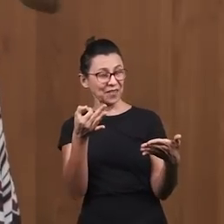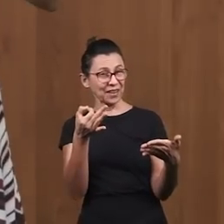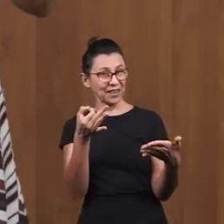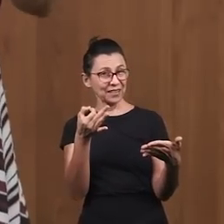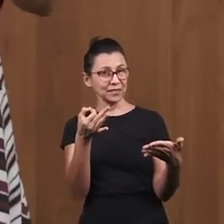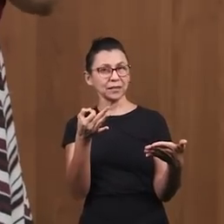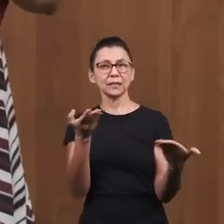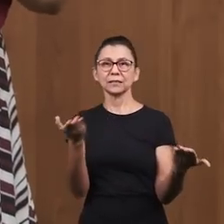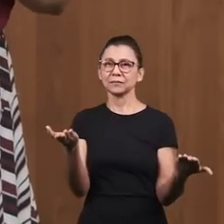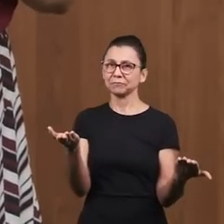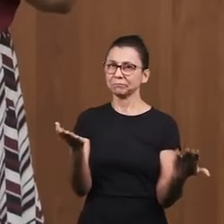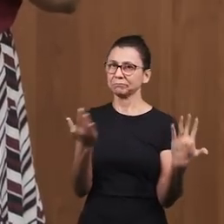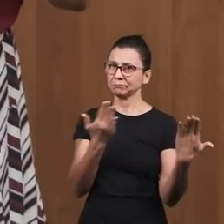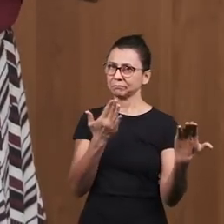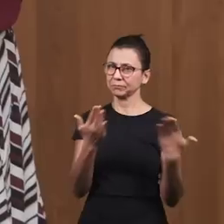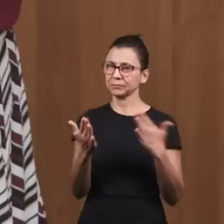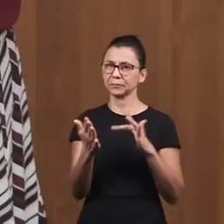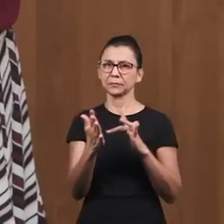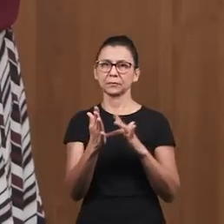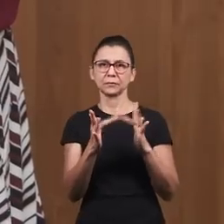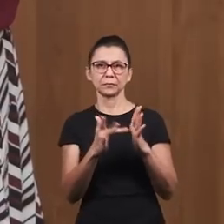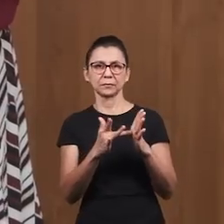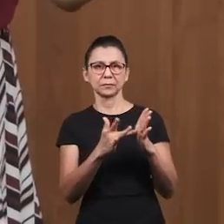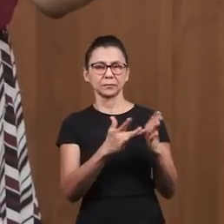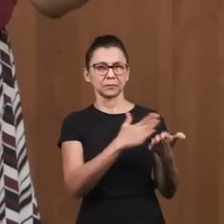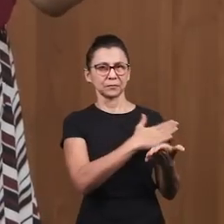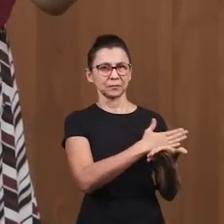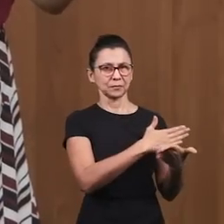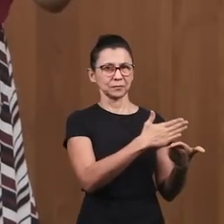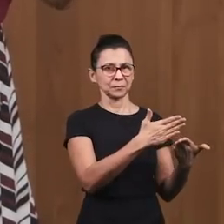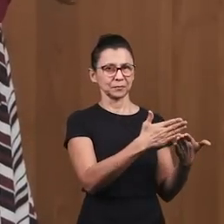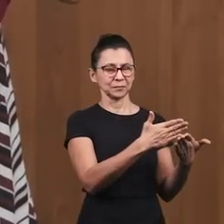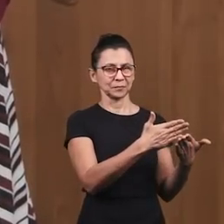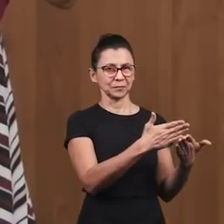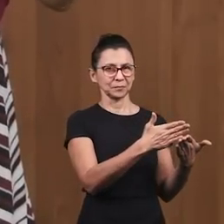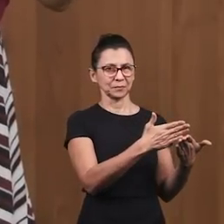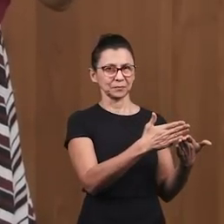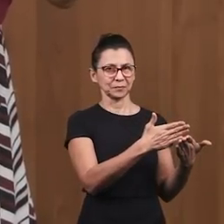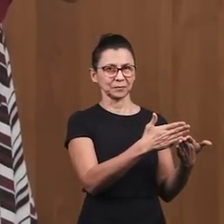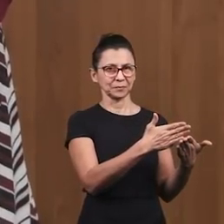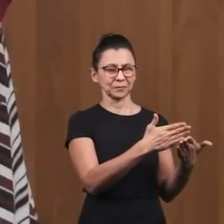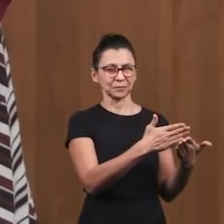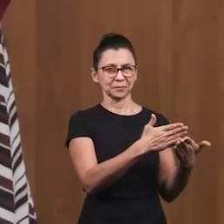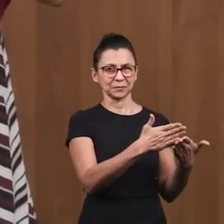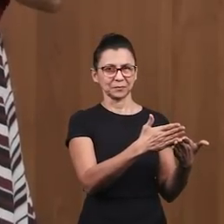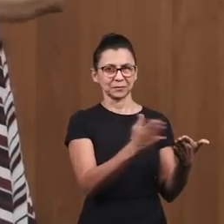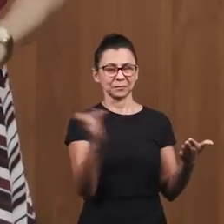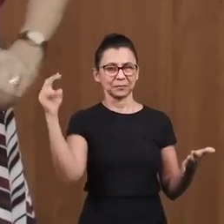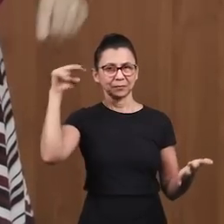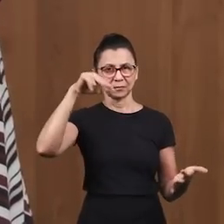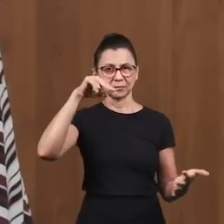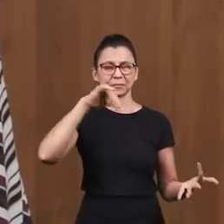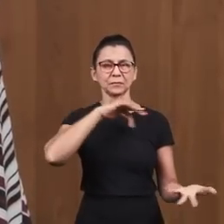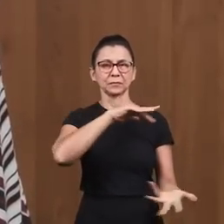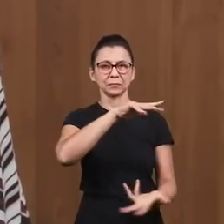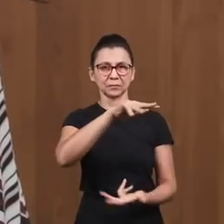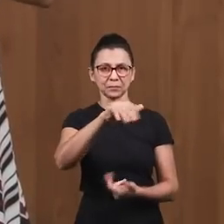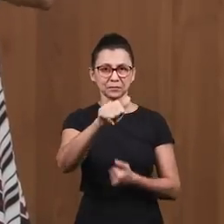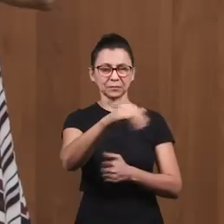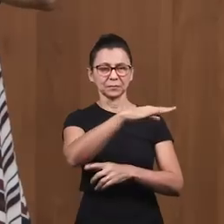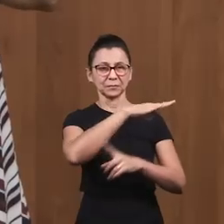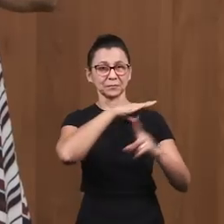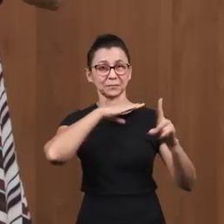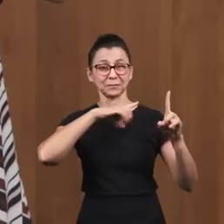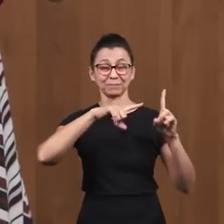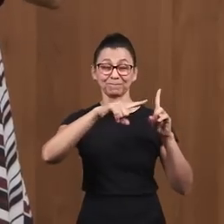arte. Jesus é assim. Ele foi o início, ele veio para a terra, ele